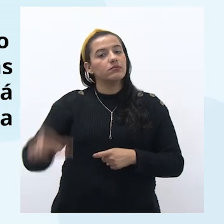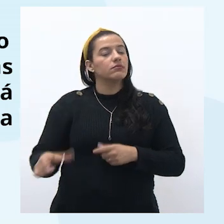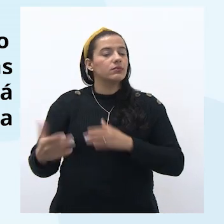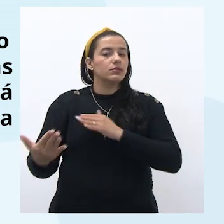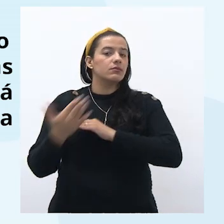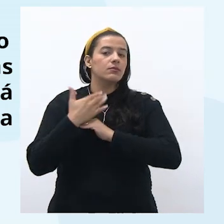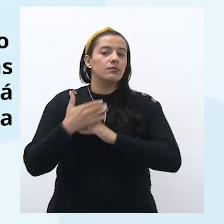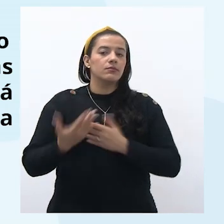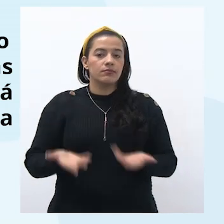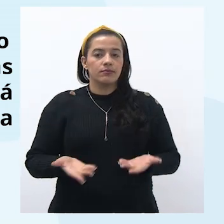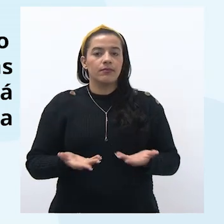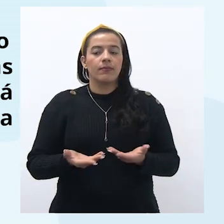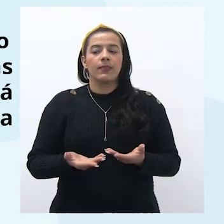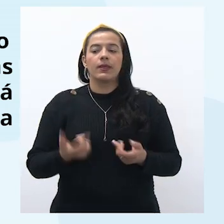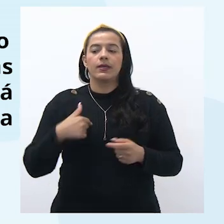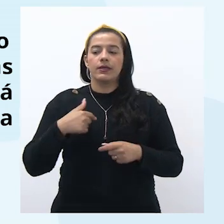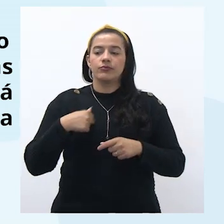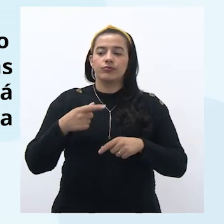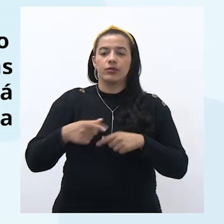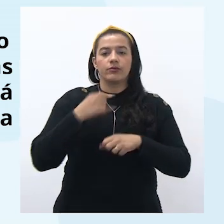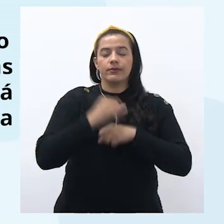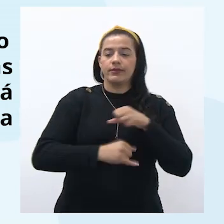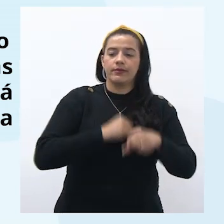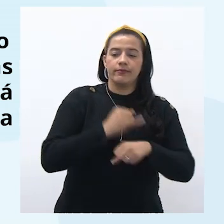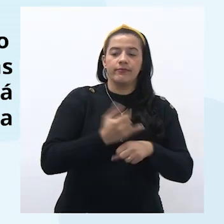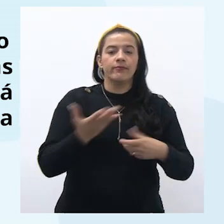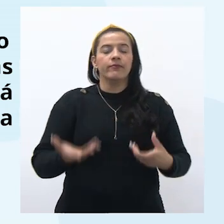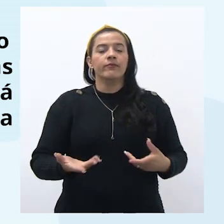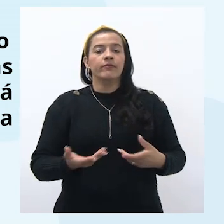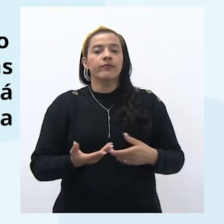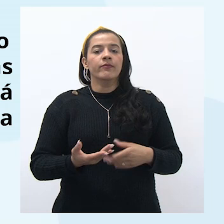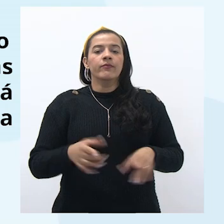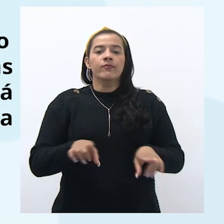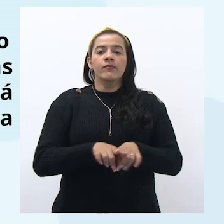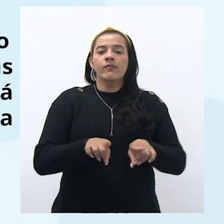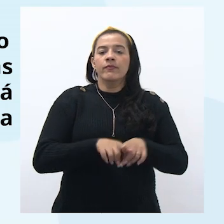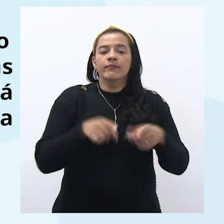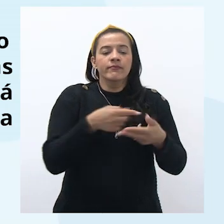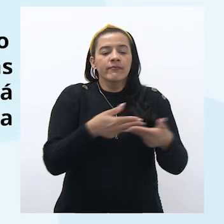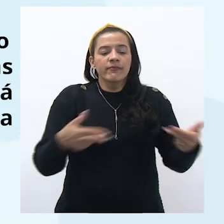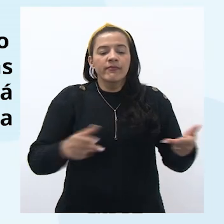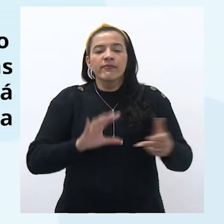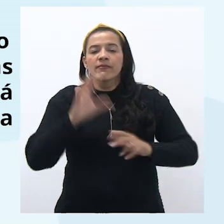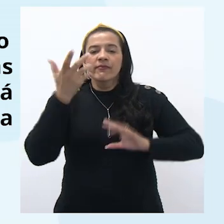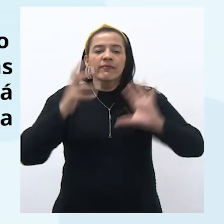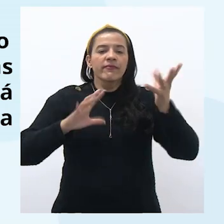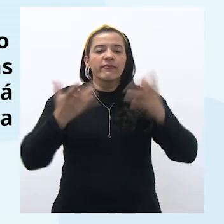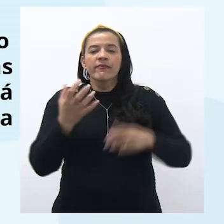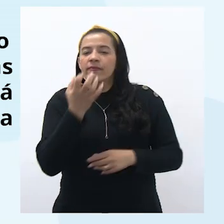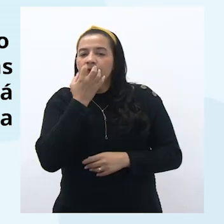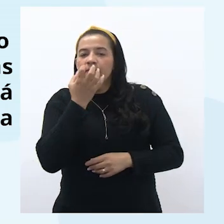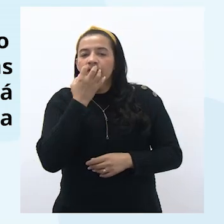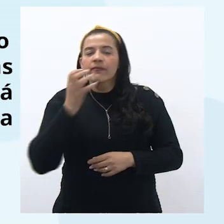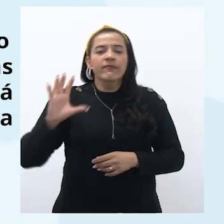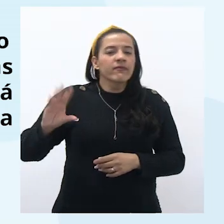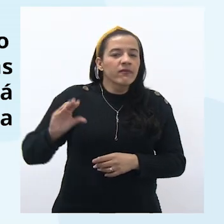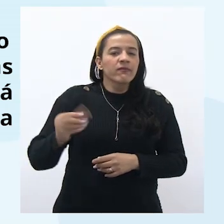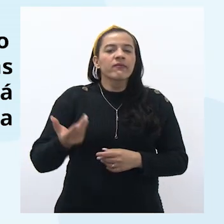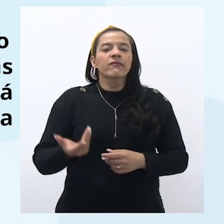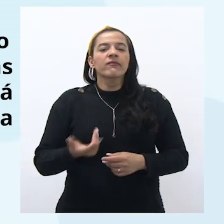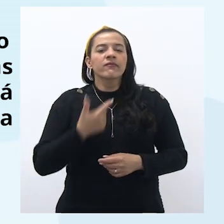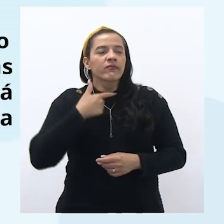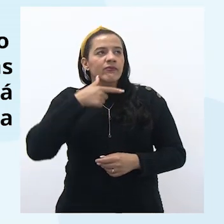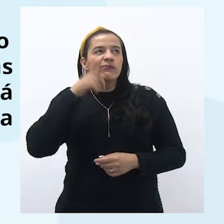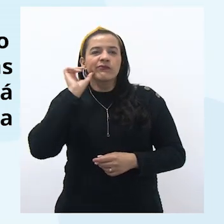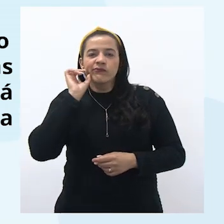extremamente vendido. Eu estou no controle da internet, eu estou no controle das minhas coisas que acontecem aqui em casa, do meu cachorro não latir, porque ontem ele